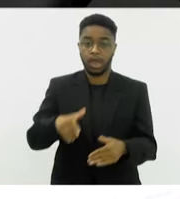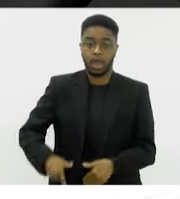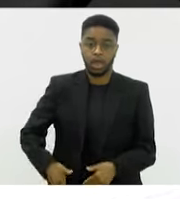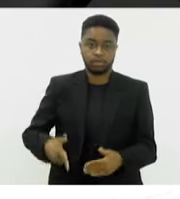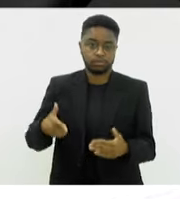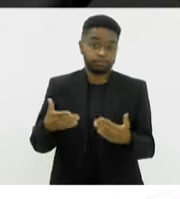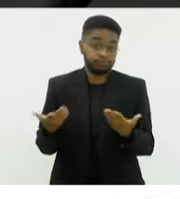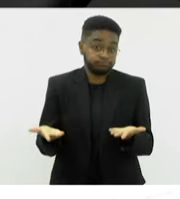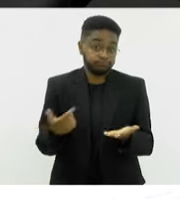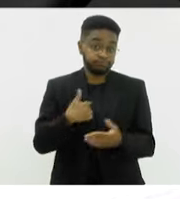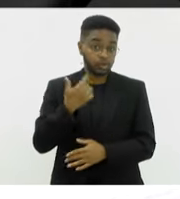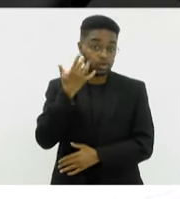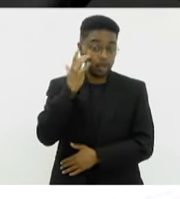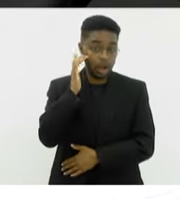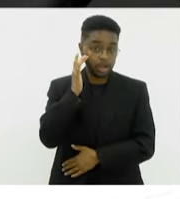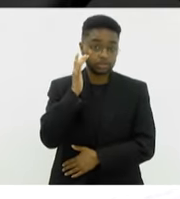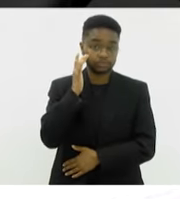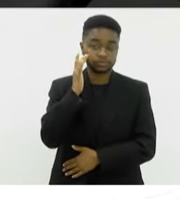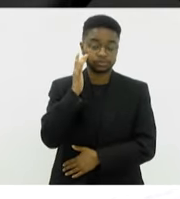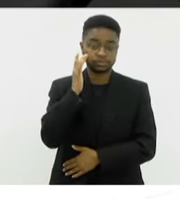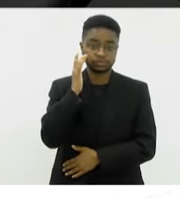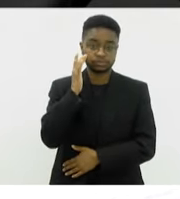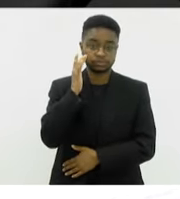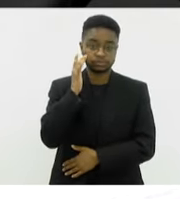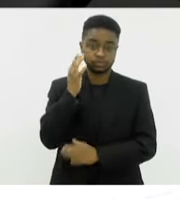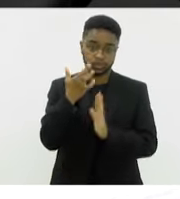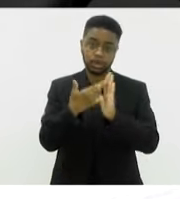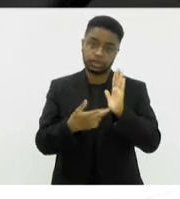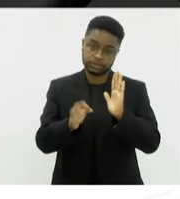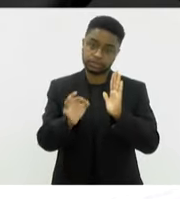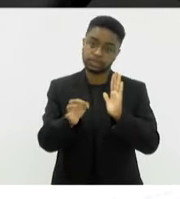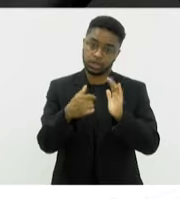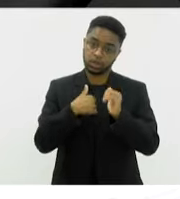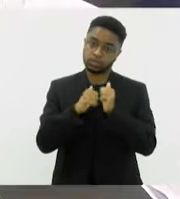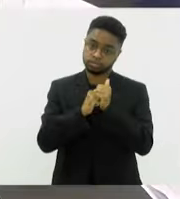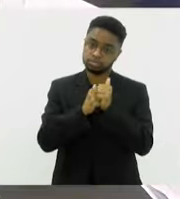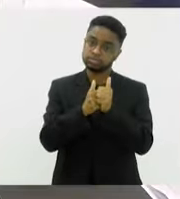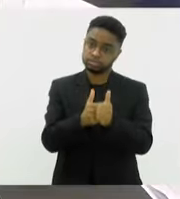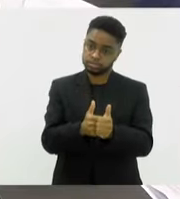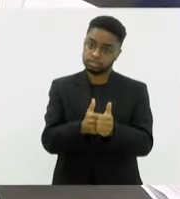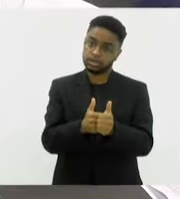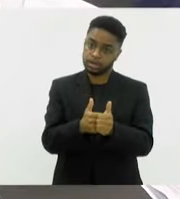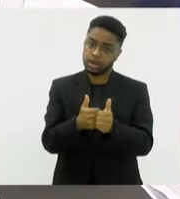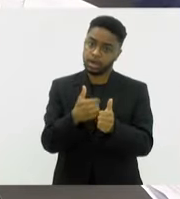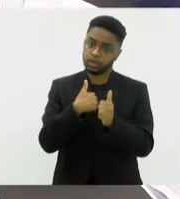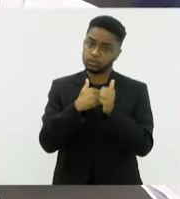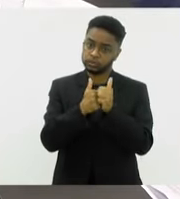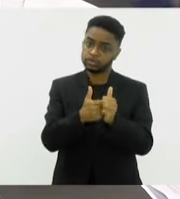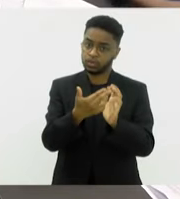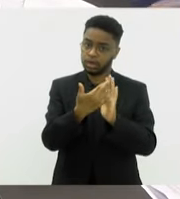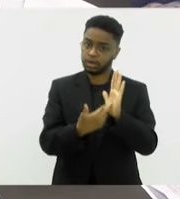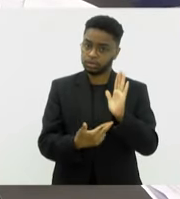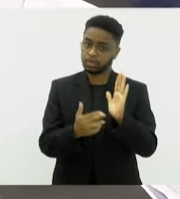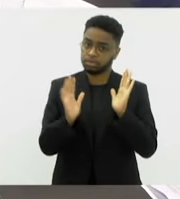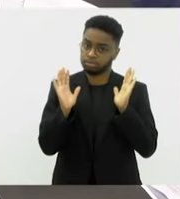Então, eu acho que o projeto... O relatório está certo. Eu vou acompanhar, o relator.